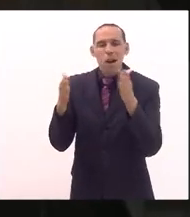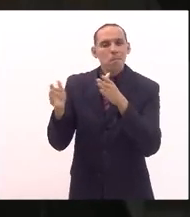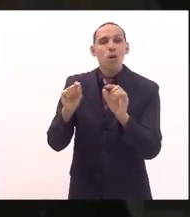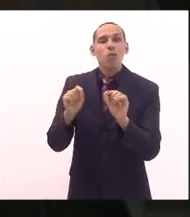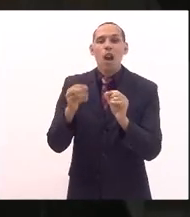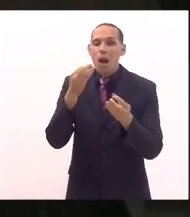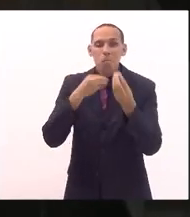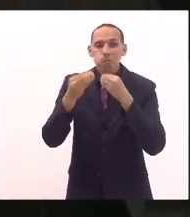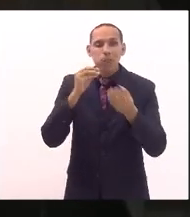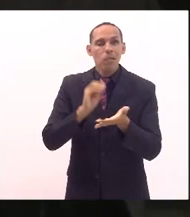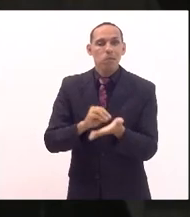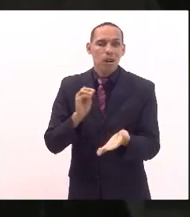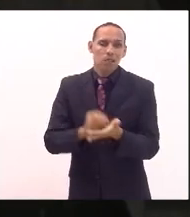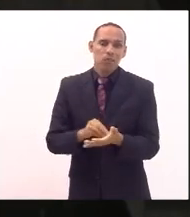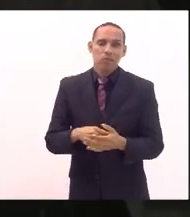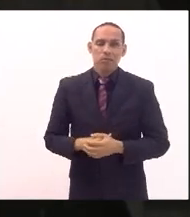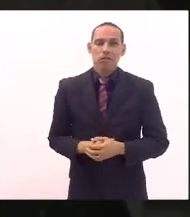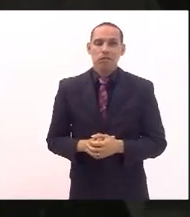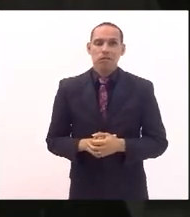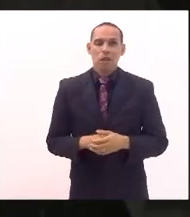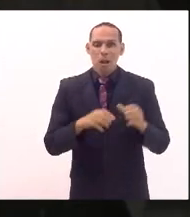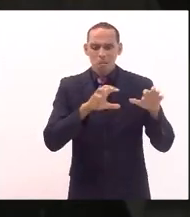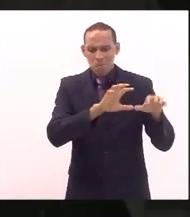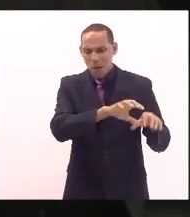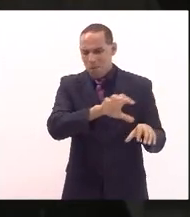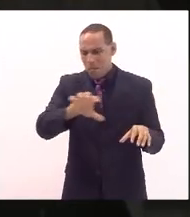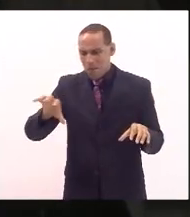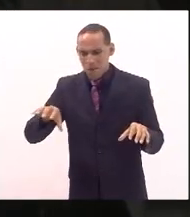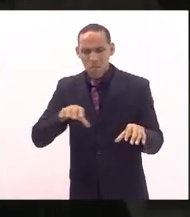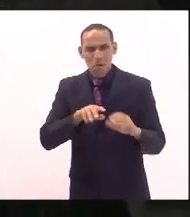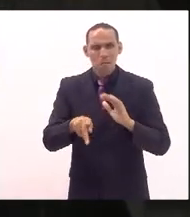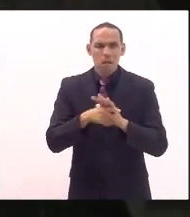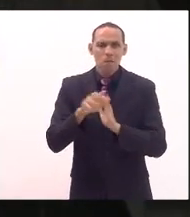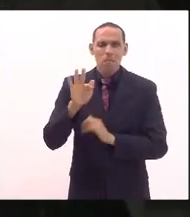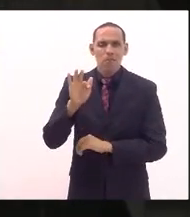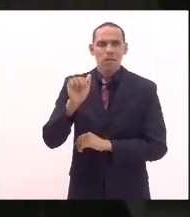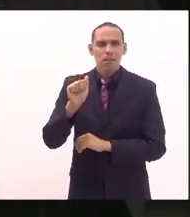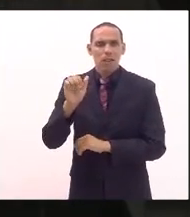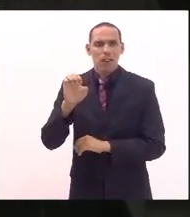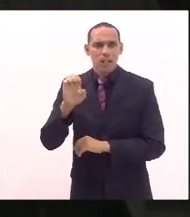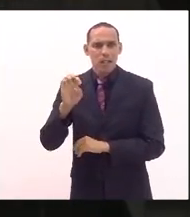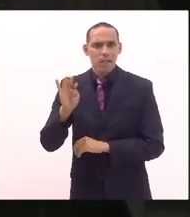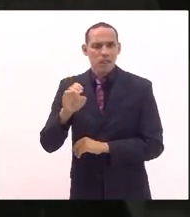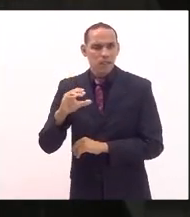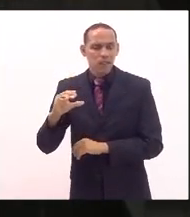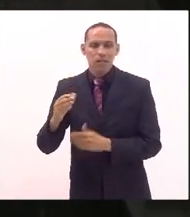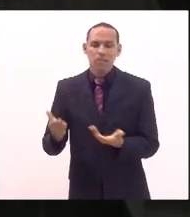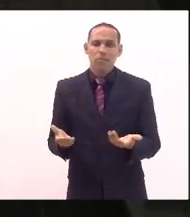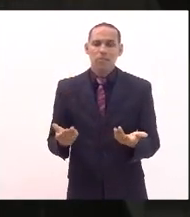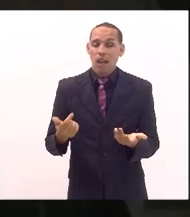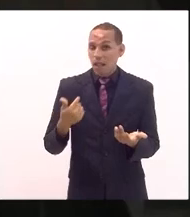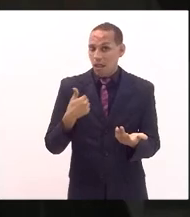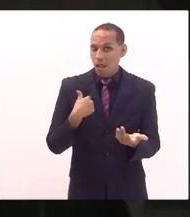merenda faltando alimentos e várias unidades da Faetec bom não é eu e inclusive acha hoje